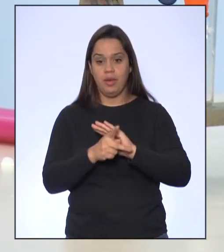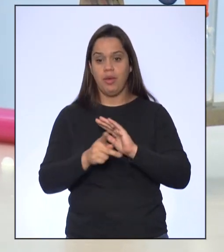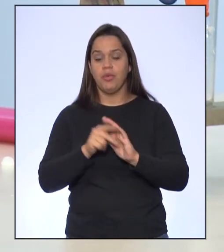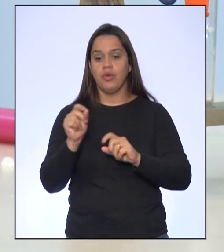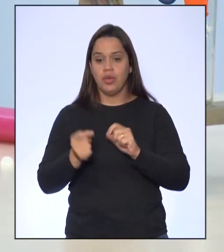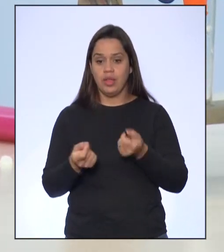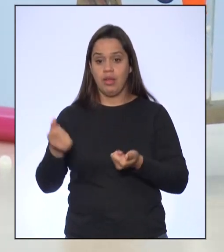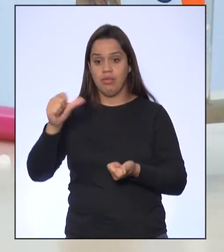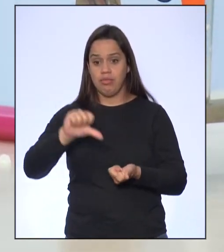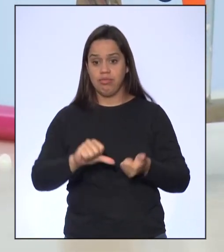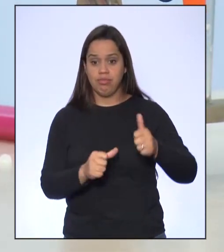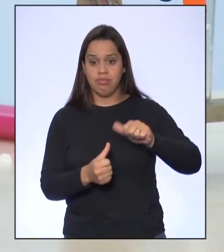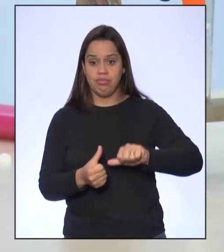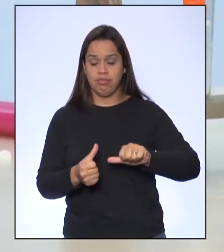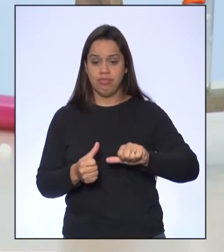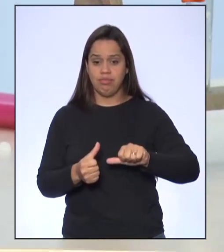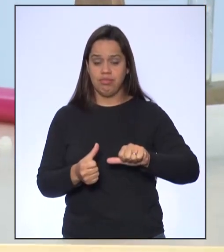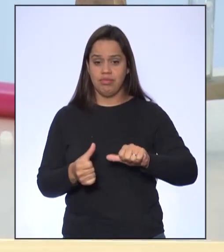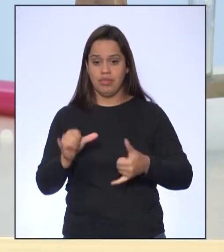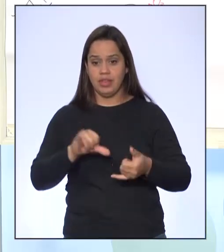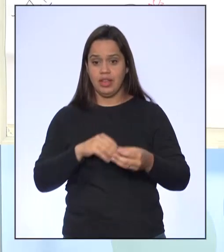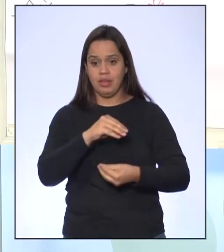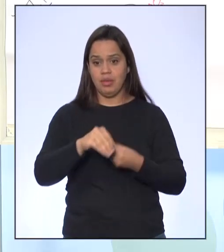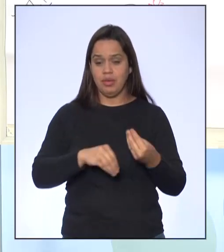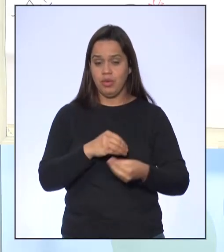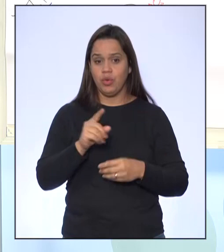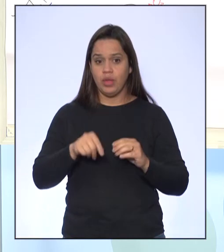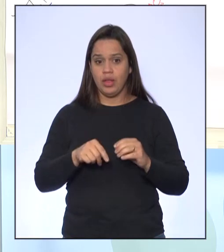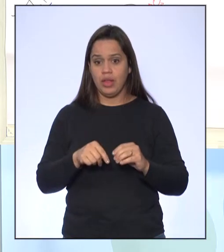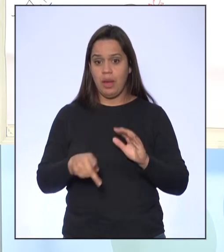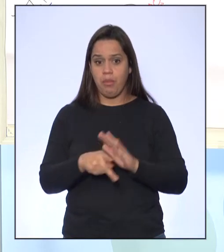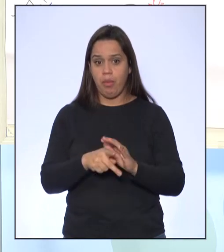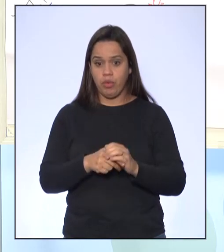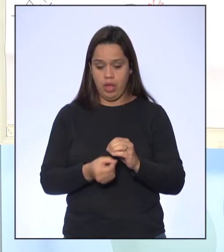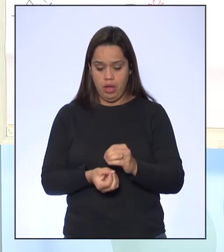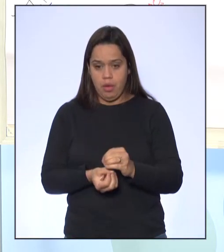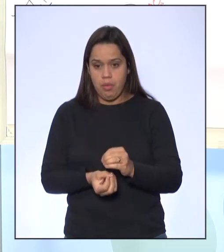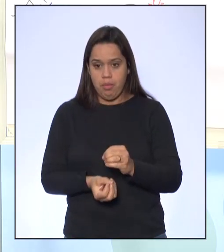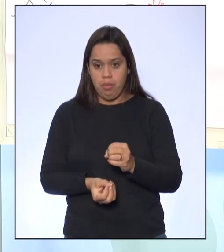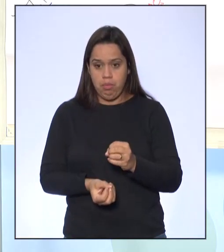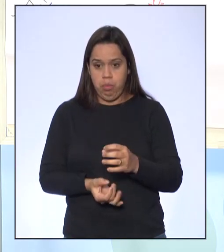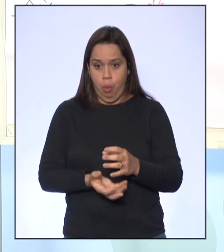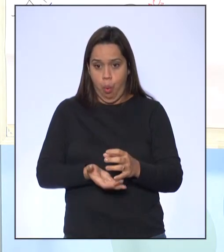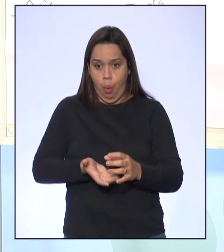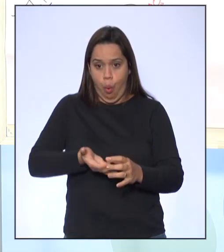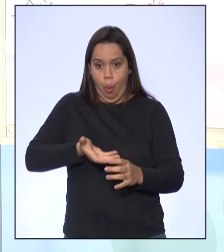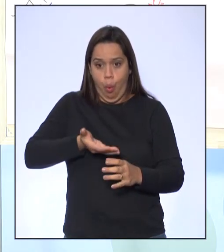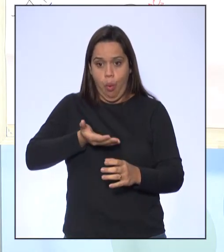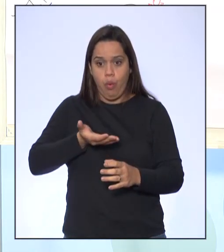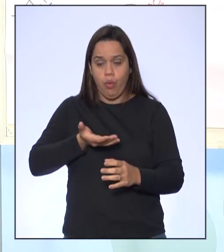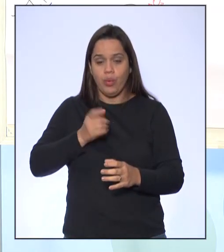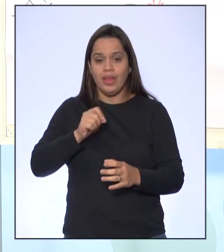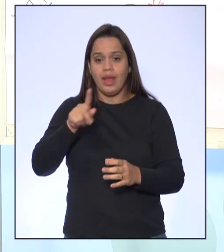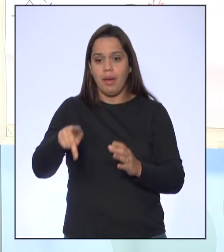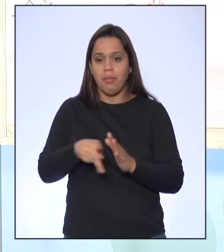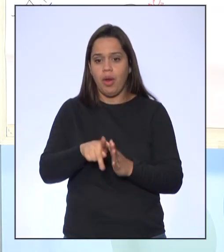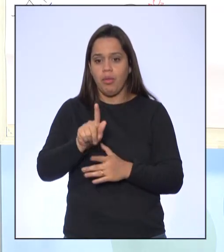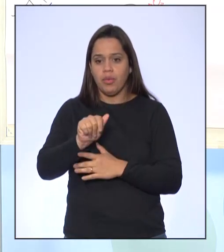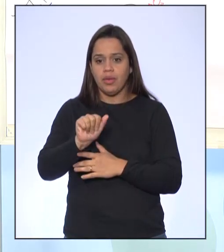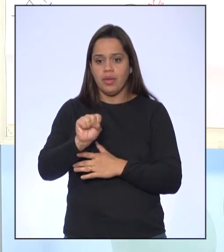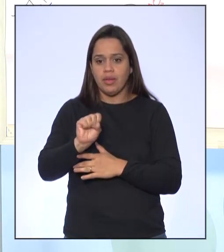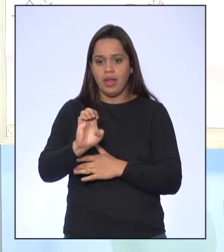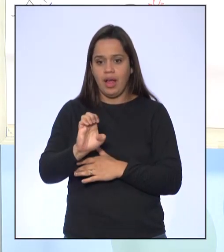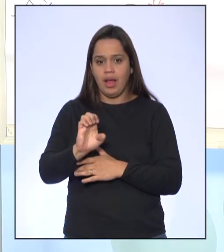substância. Qual foi a substância aqui no processo de efervescência? Gás carbônico. Então, água